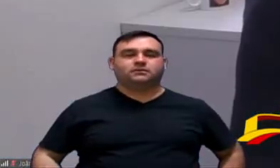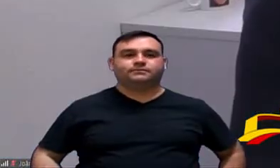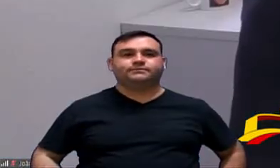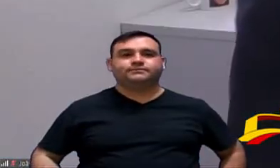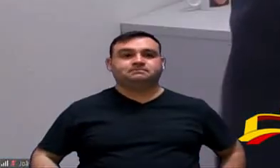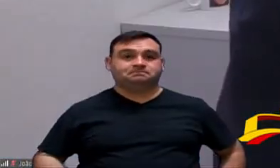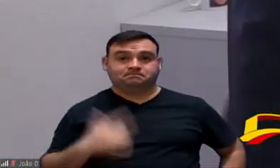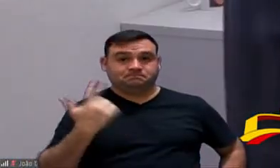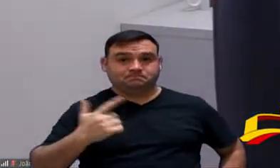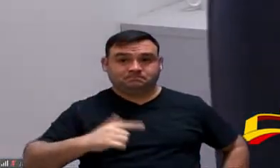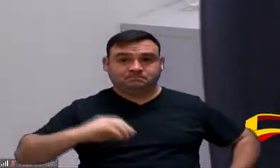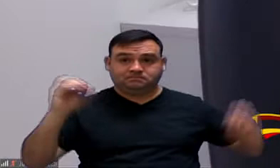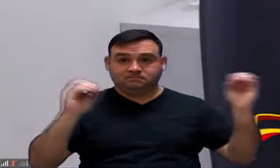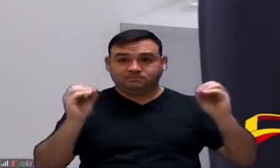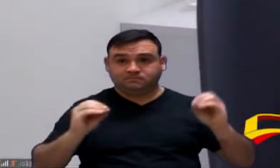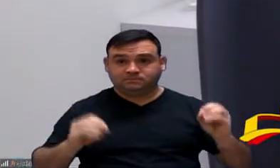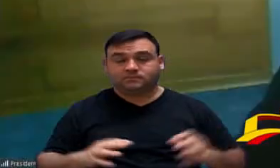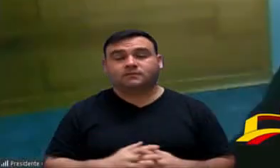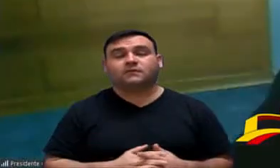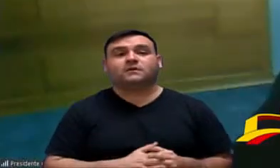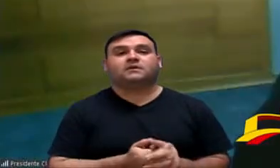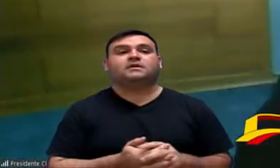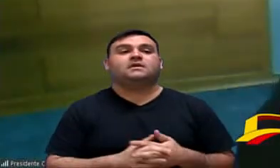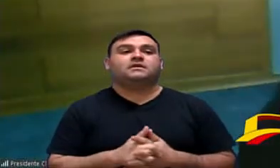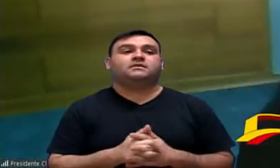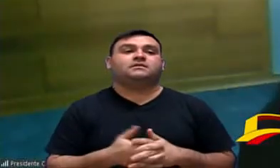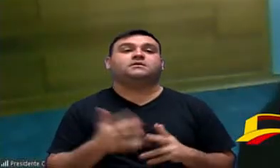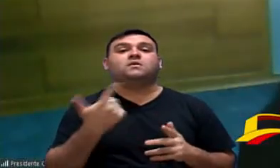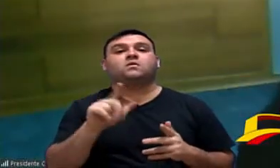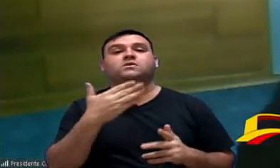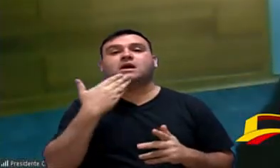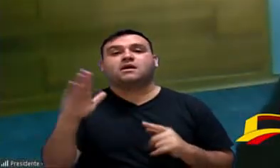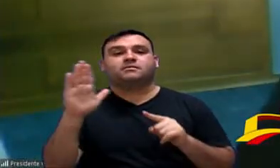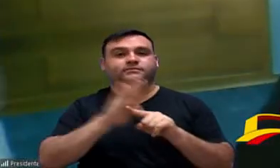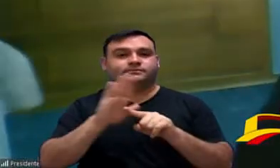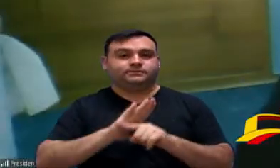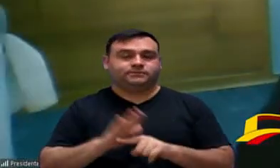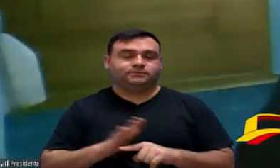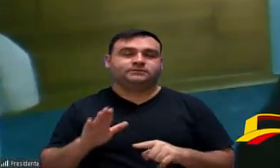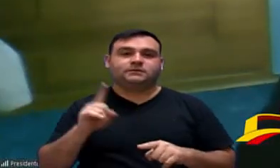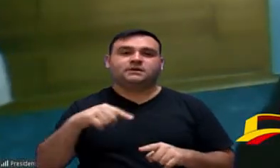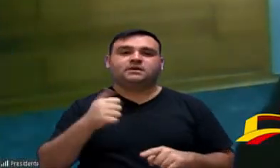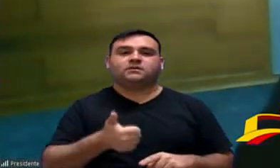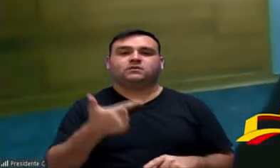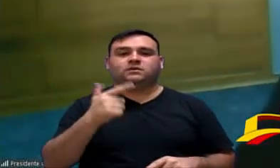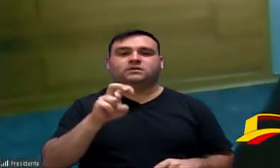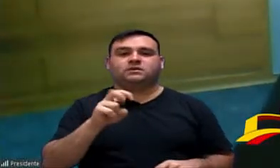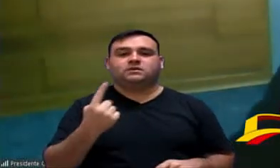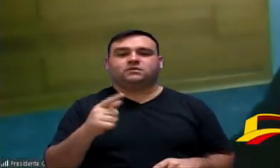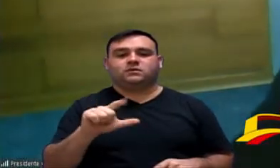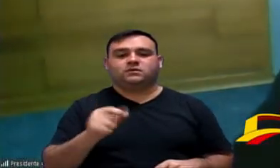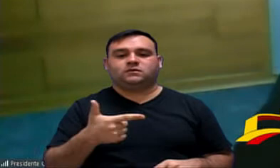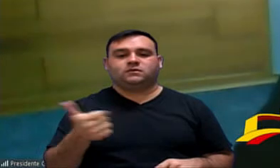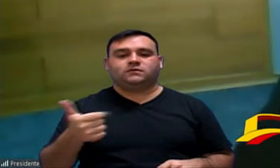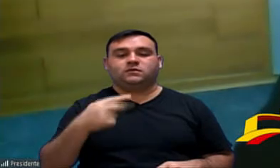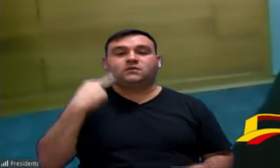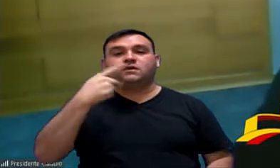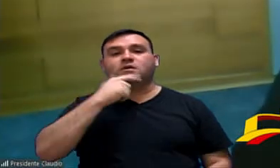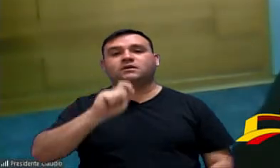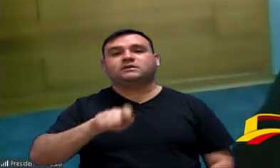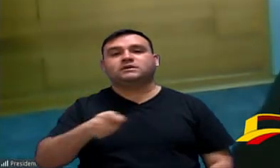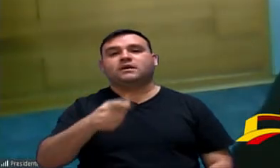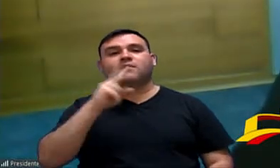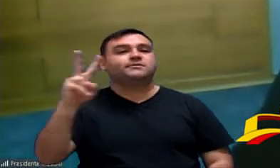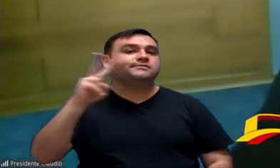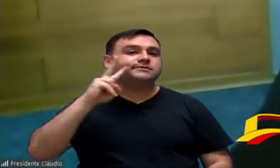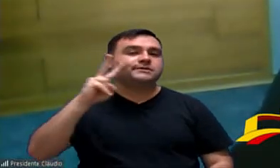Não tem mais nenhum vereador inscrito. O próximo requerimento é o 1251 do vereador